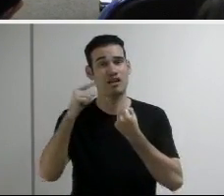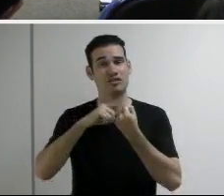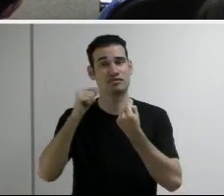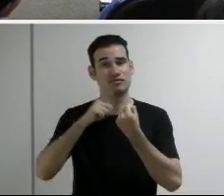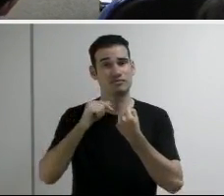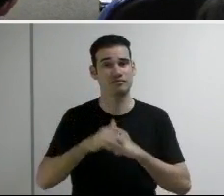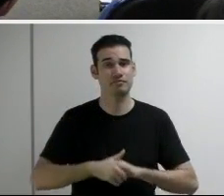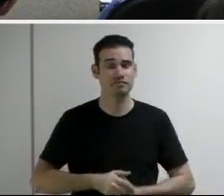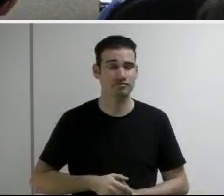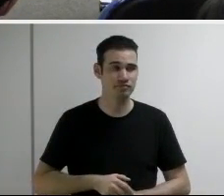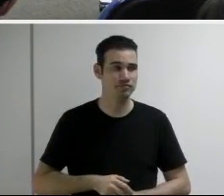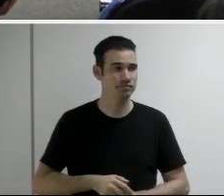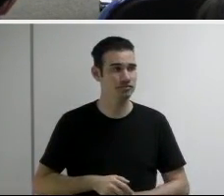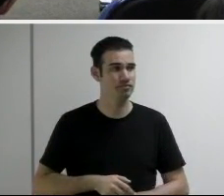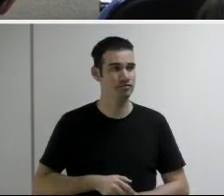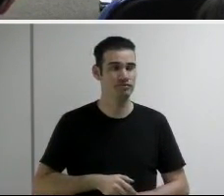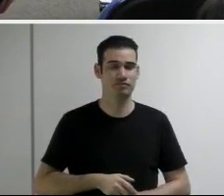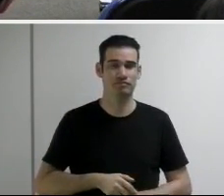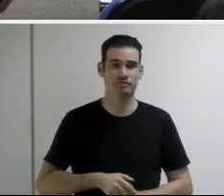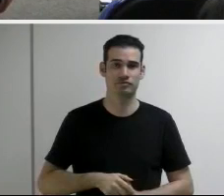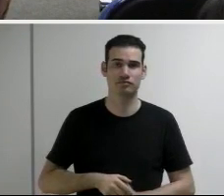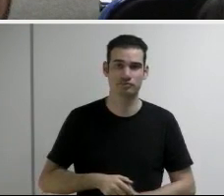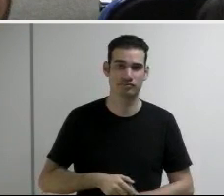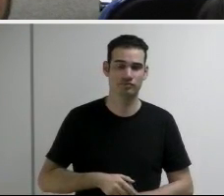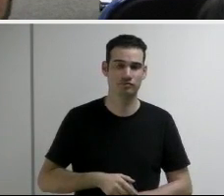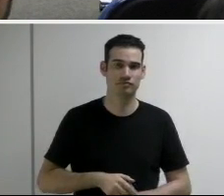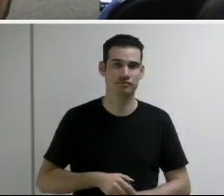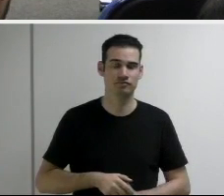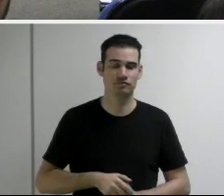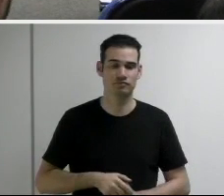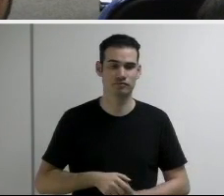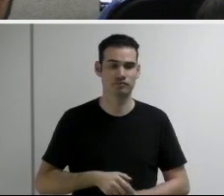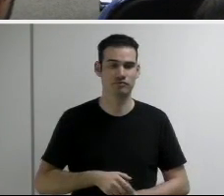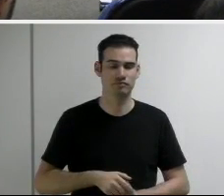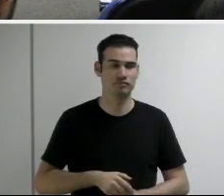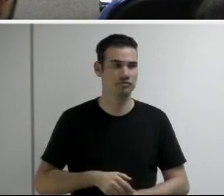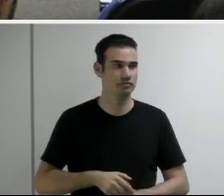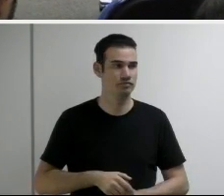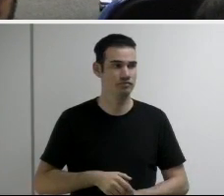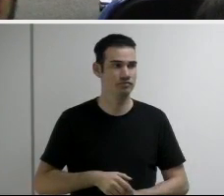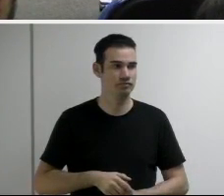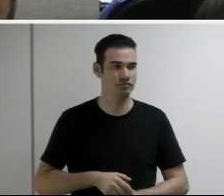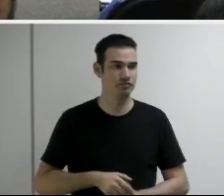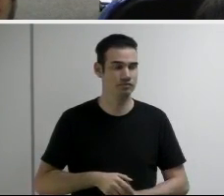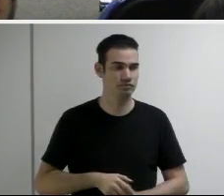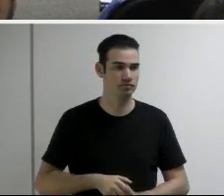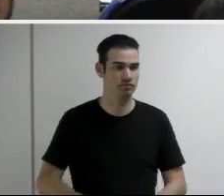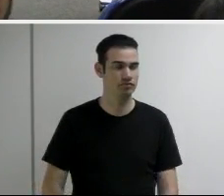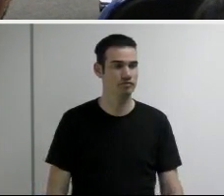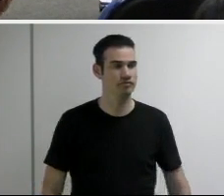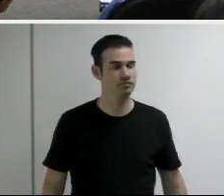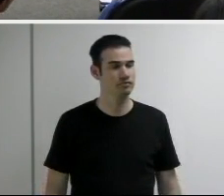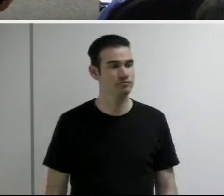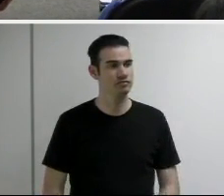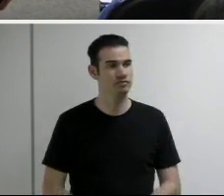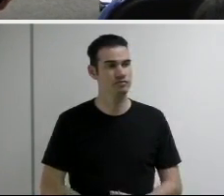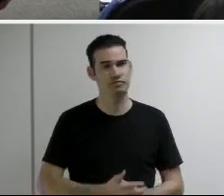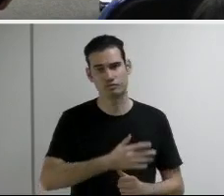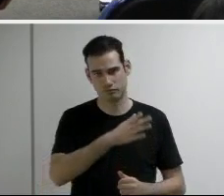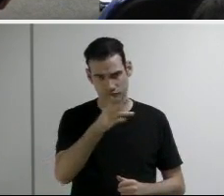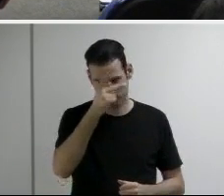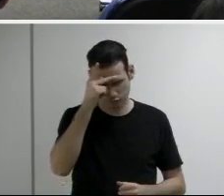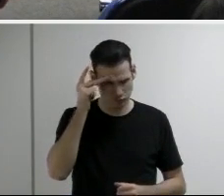mesmas pessoas que pediam para que a lei fosse principiológica deram contribuições bastante